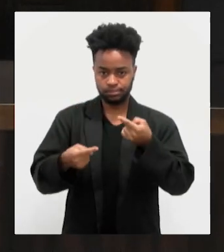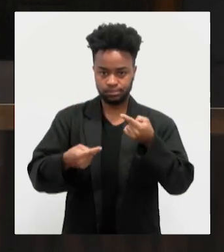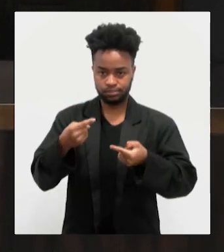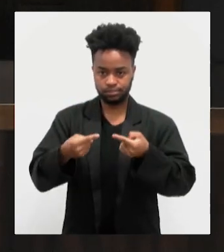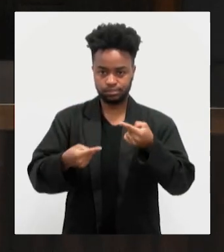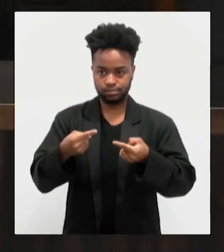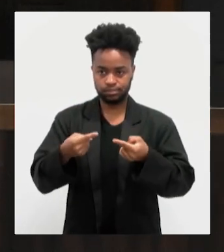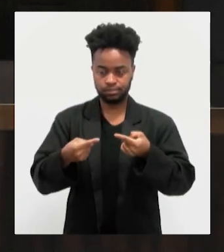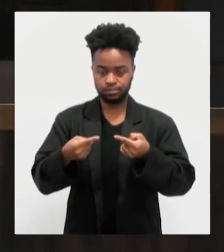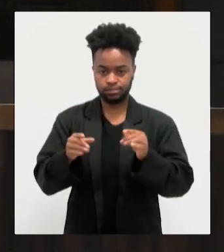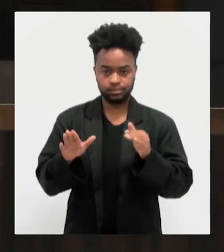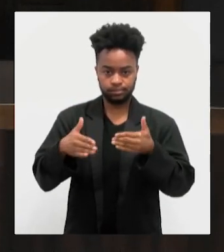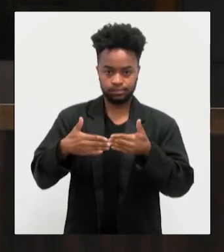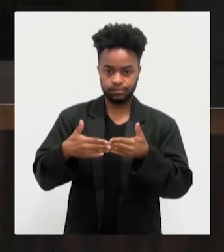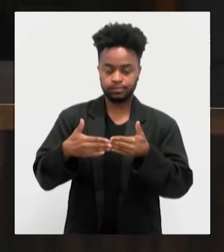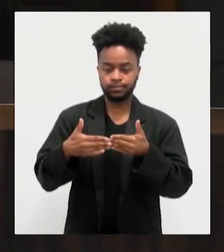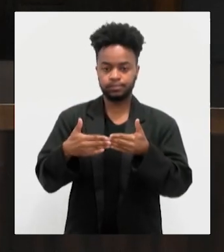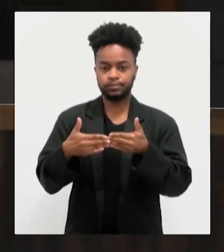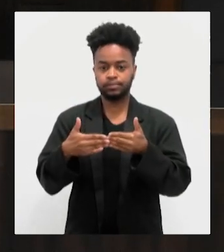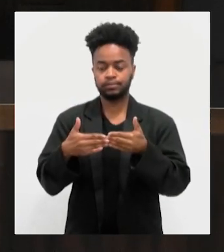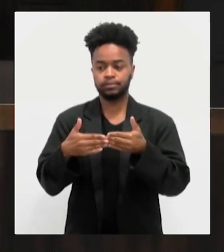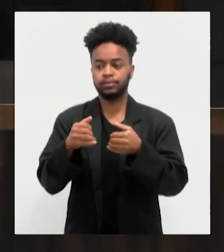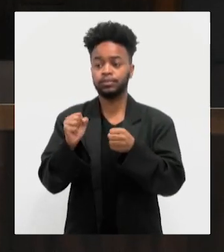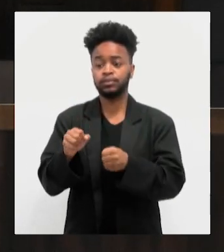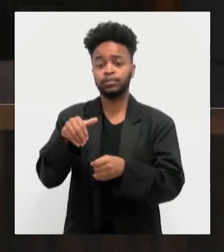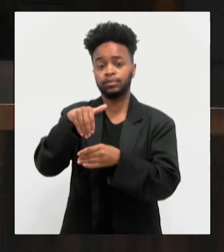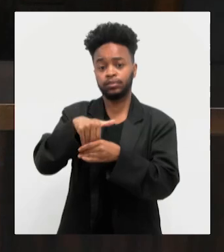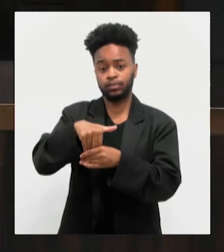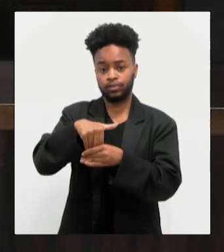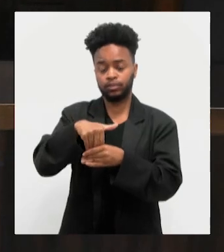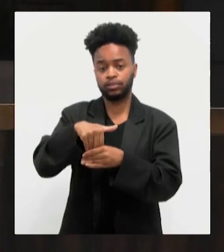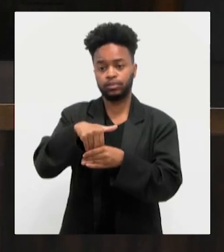discutir, encerrada a discussão. Em votação.